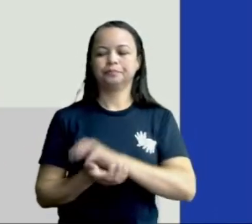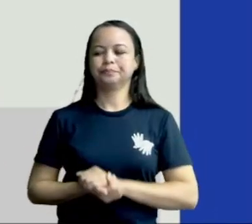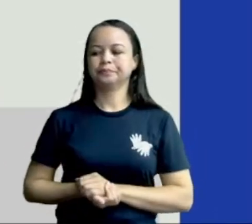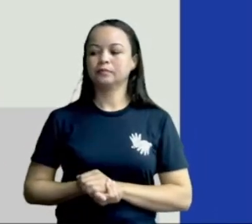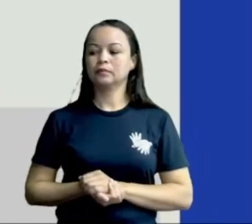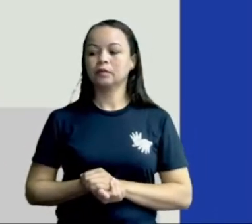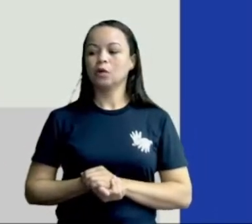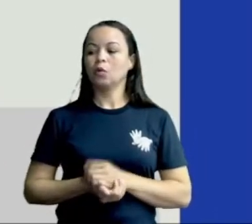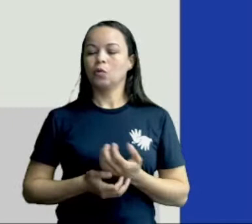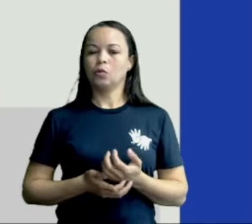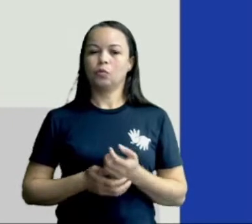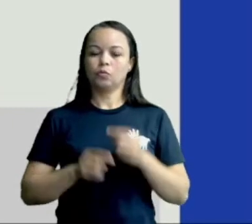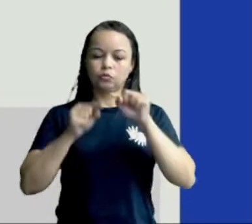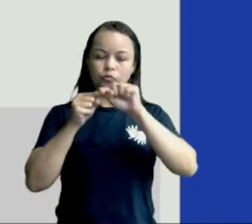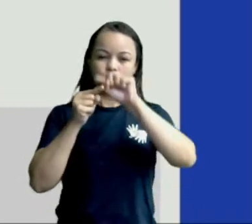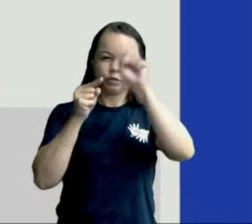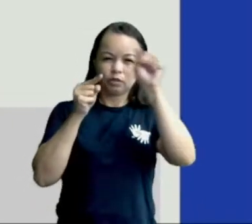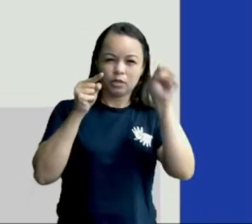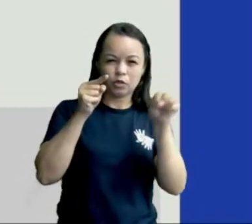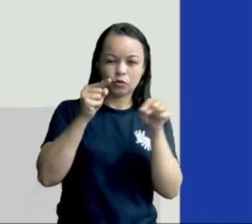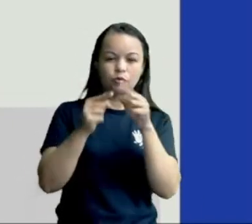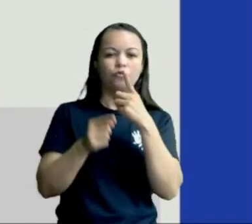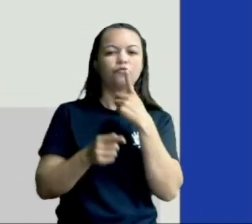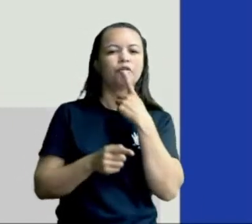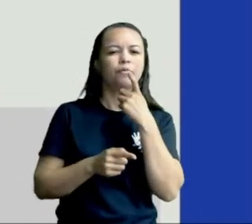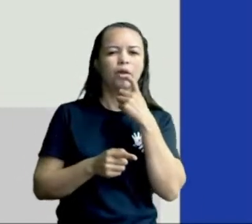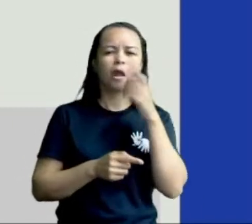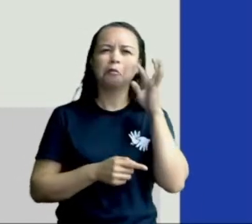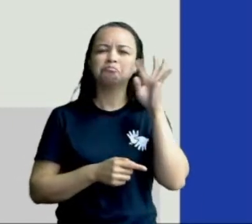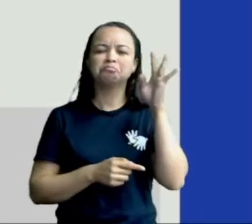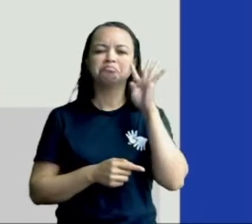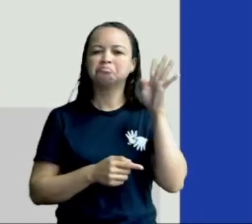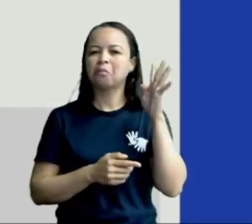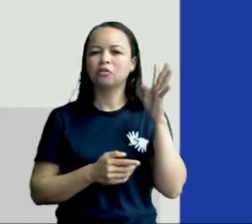O círculo vermelho, um meridiano imaginário.